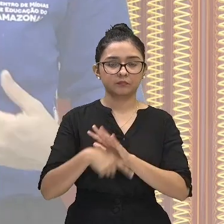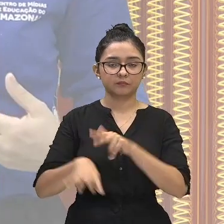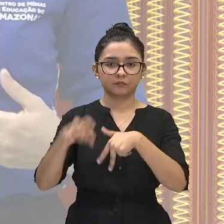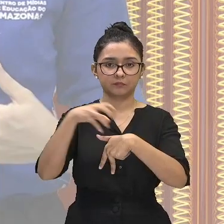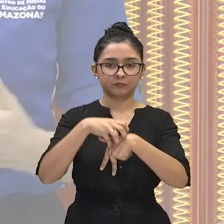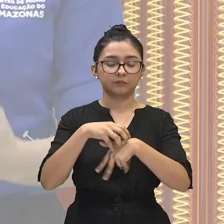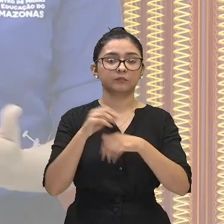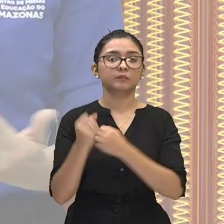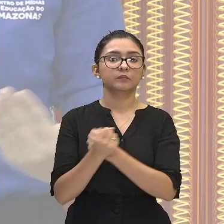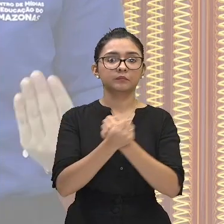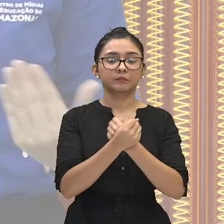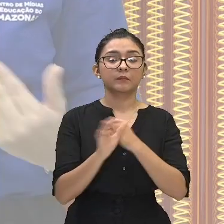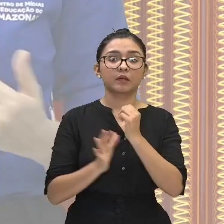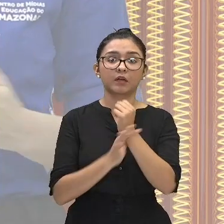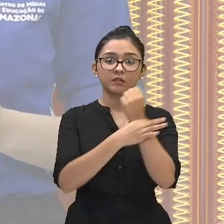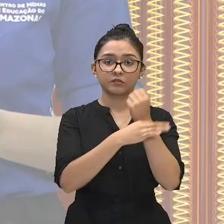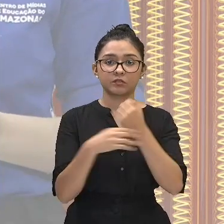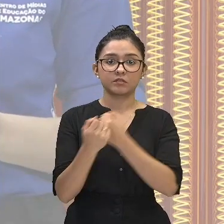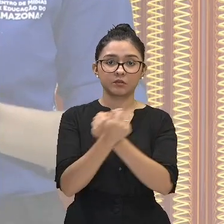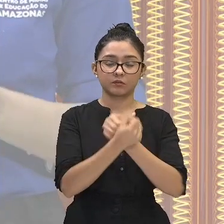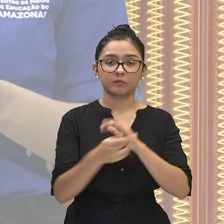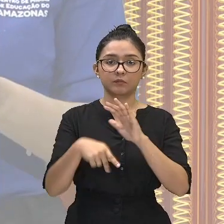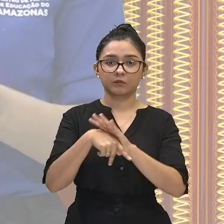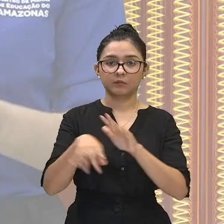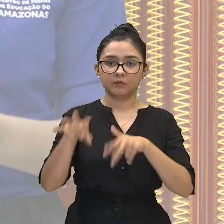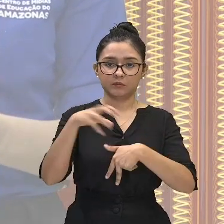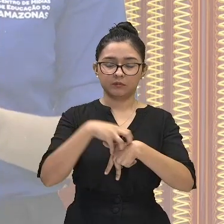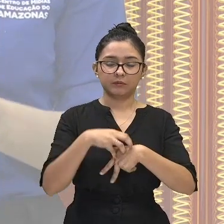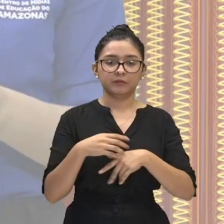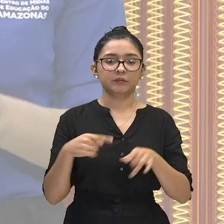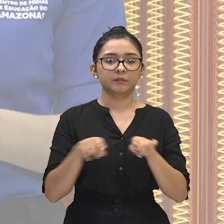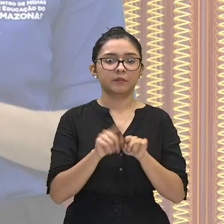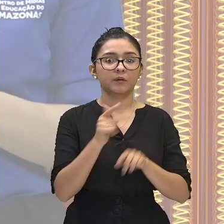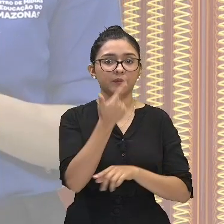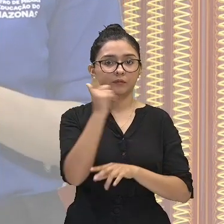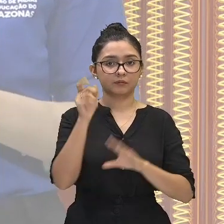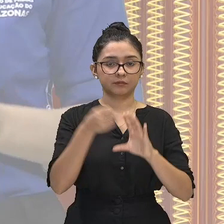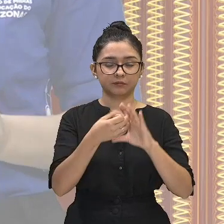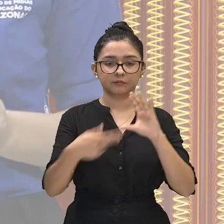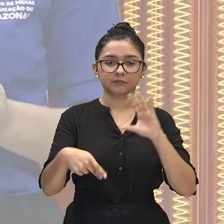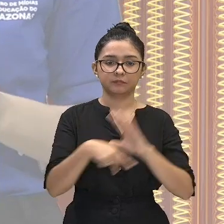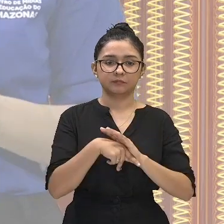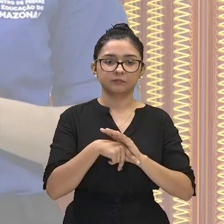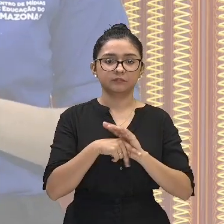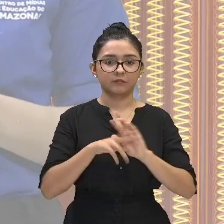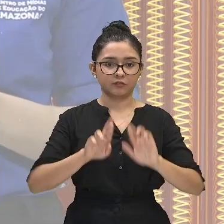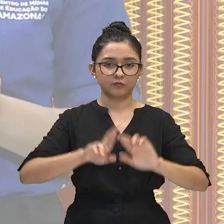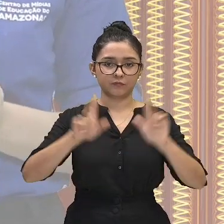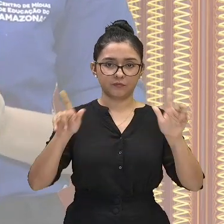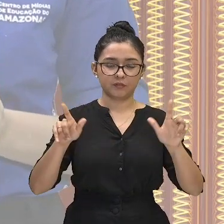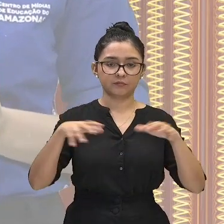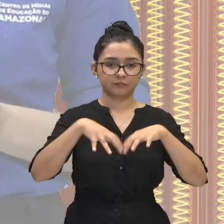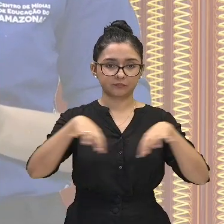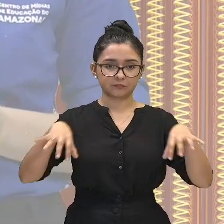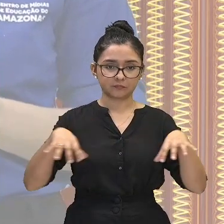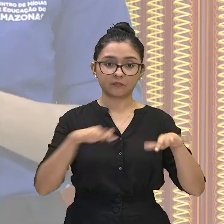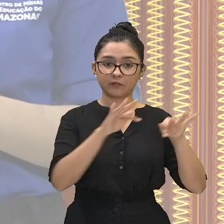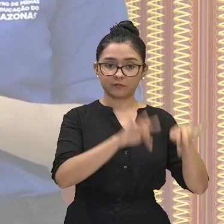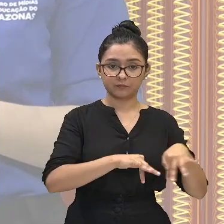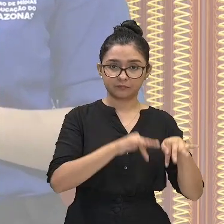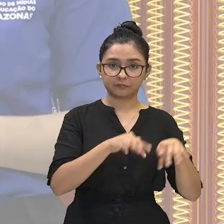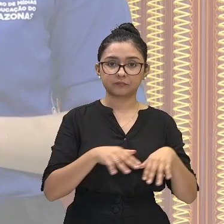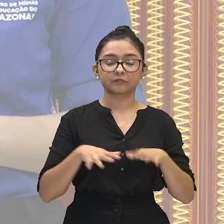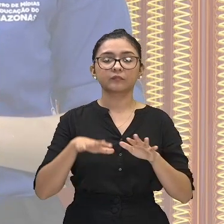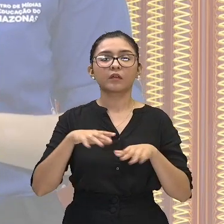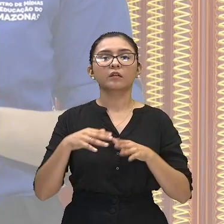para garantir a segurança do reino. Outra característica que diferencia as monarquias feudais das